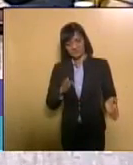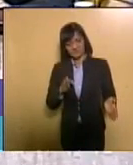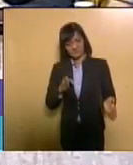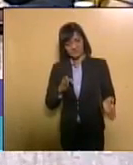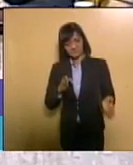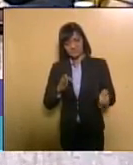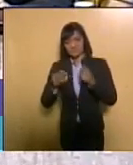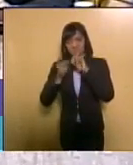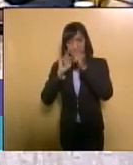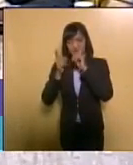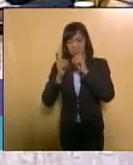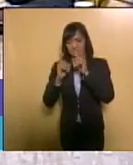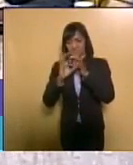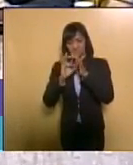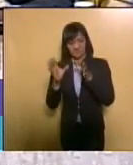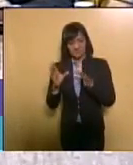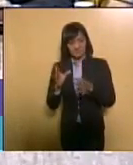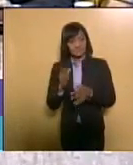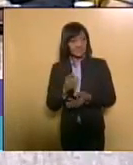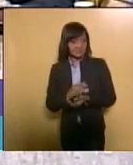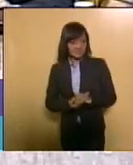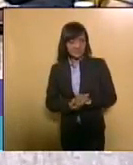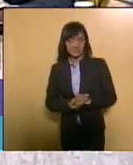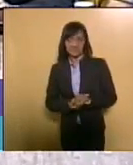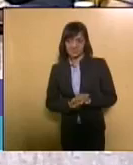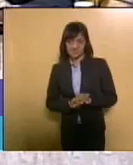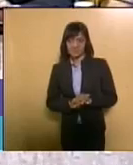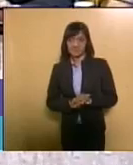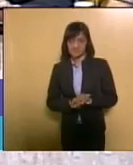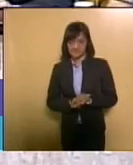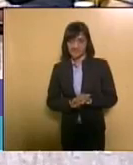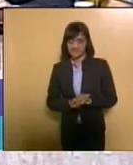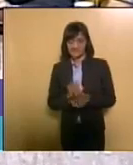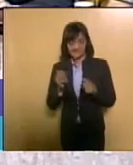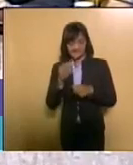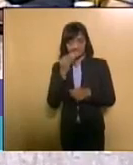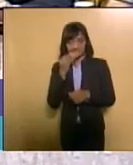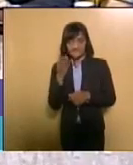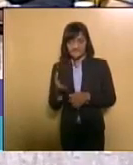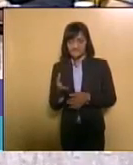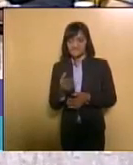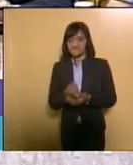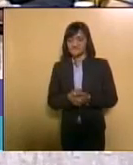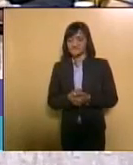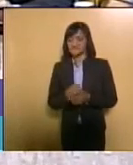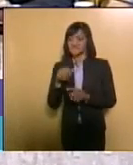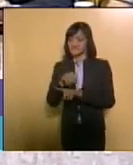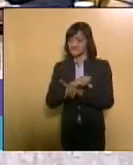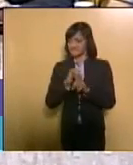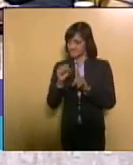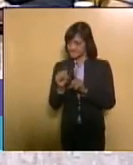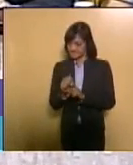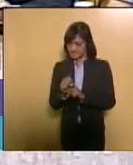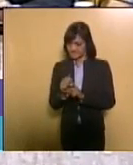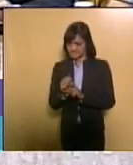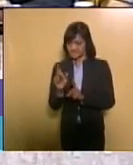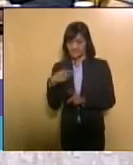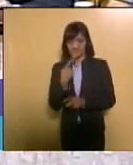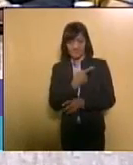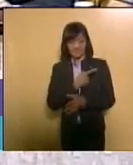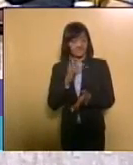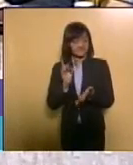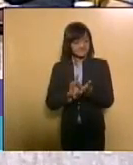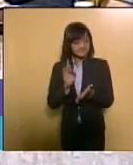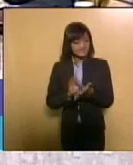uma audiência pública com esses setores né que oportunize esses setores e a sociedade para que a gente na